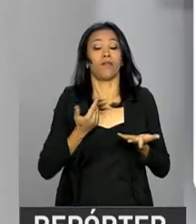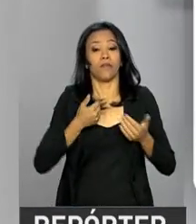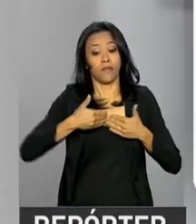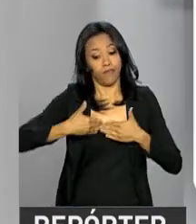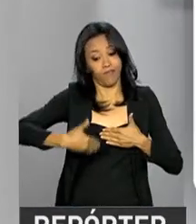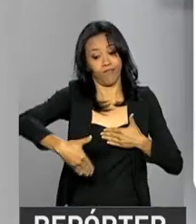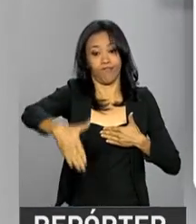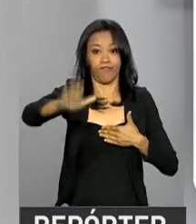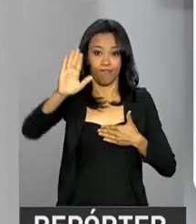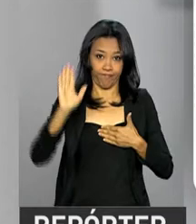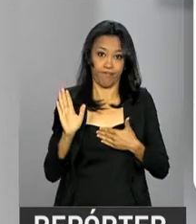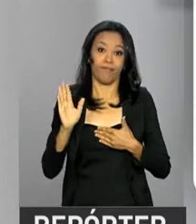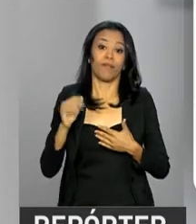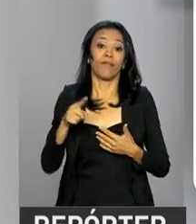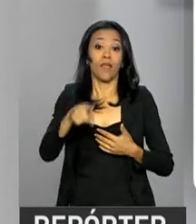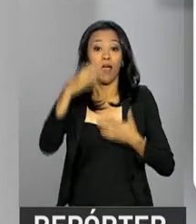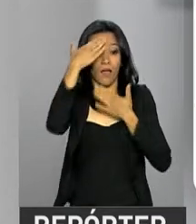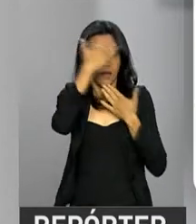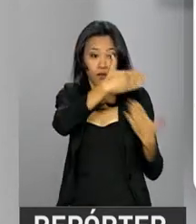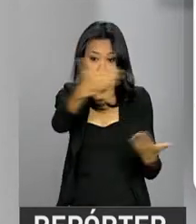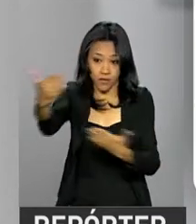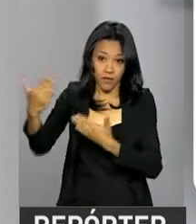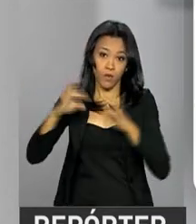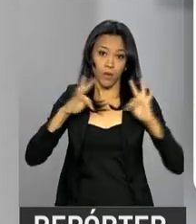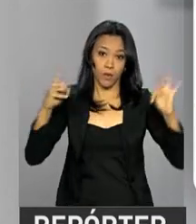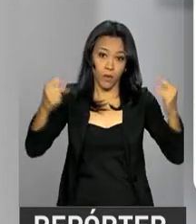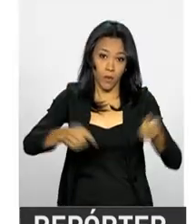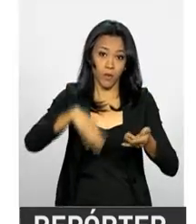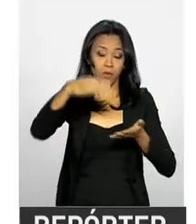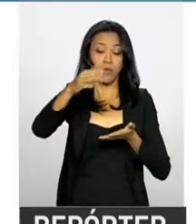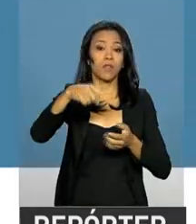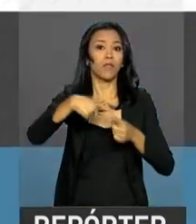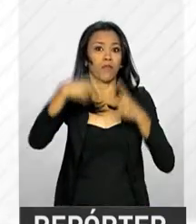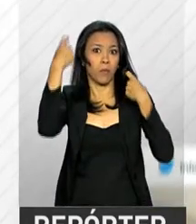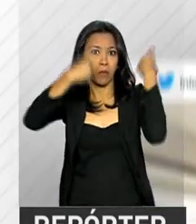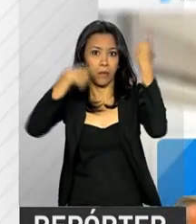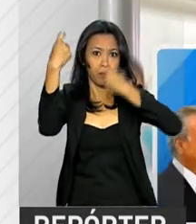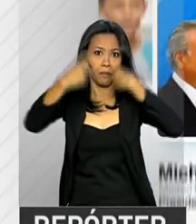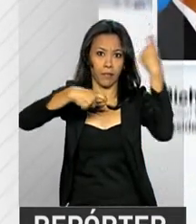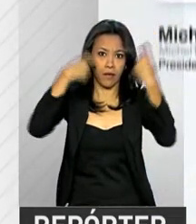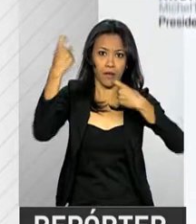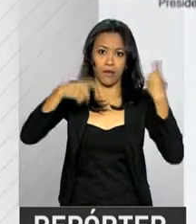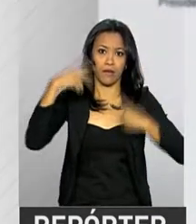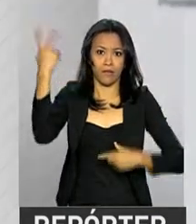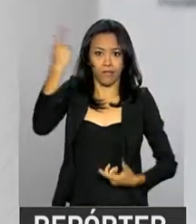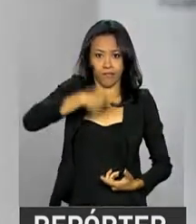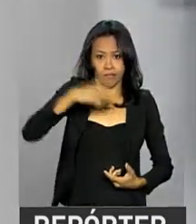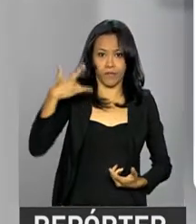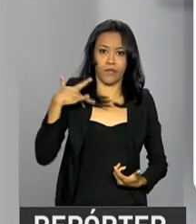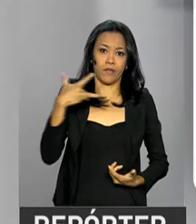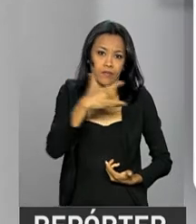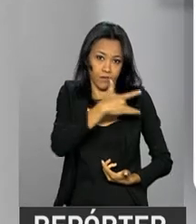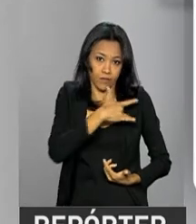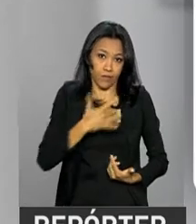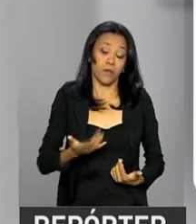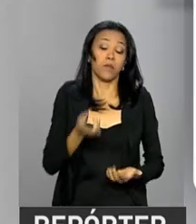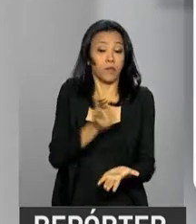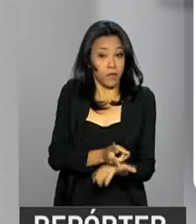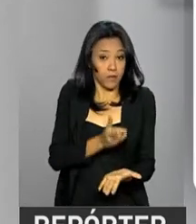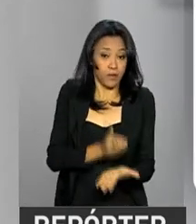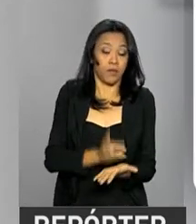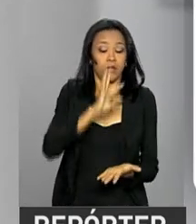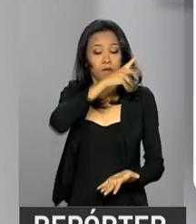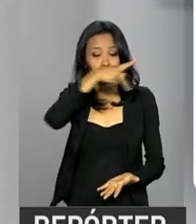presidente agradeceu a todos que enviaram mensagens preocupado sair com a saúde dele é bom mesmo assim